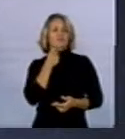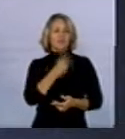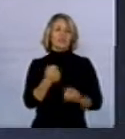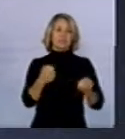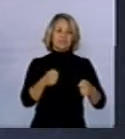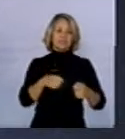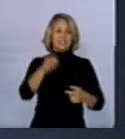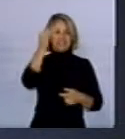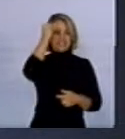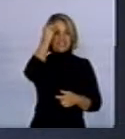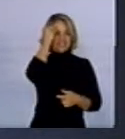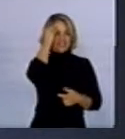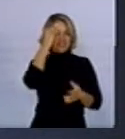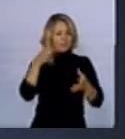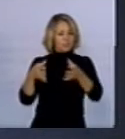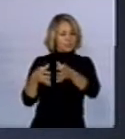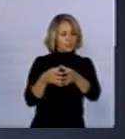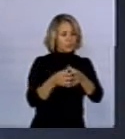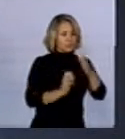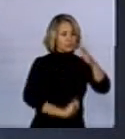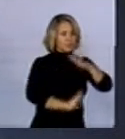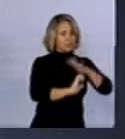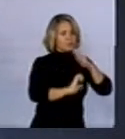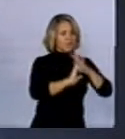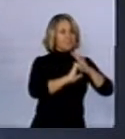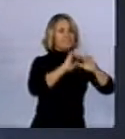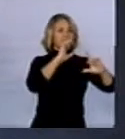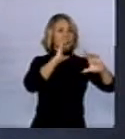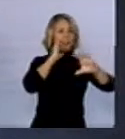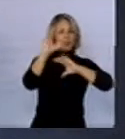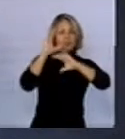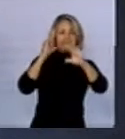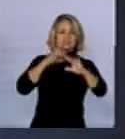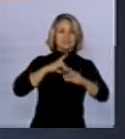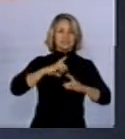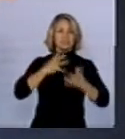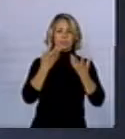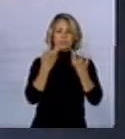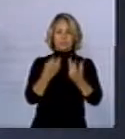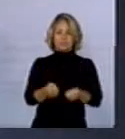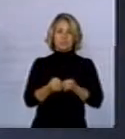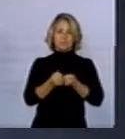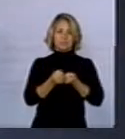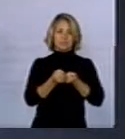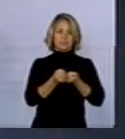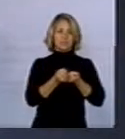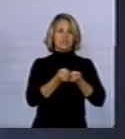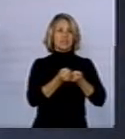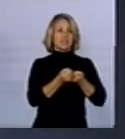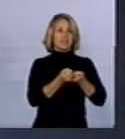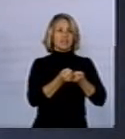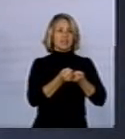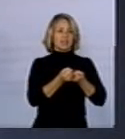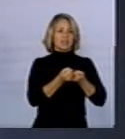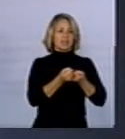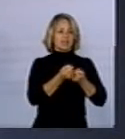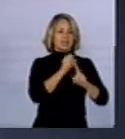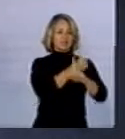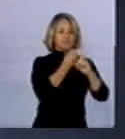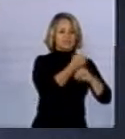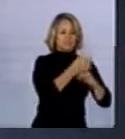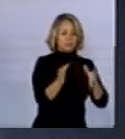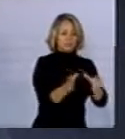radiodifusão prestam um relevante serviço do ponto de vista social, possuem o poder social, enquanto as empresas de telecomunicações possuem o poder econômico.